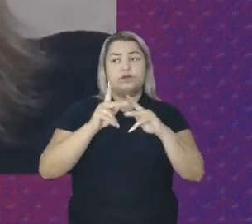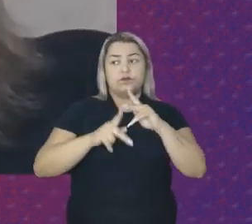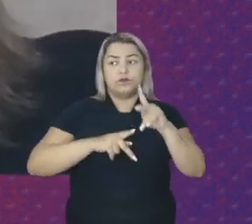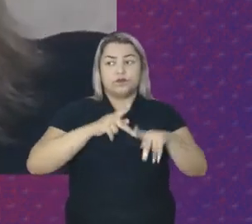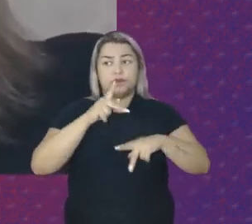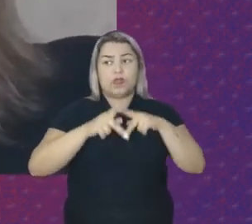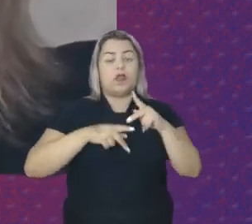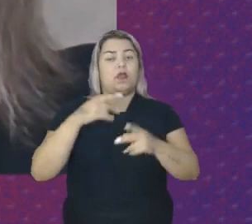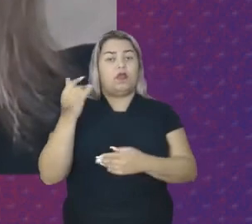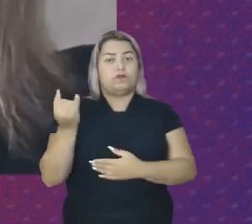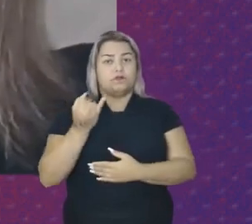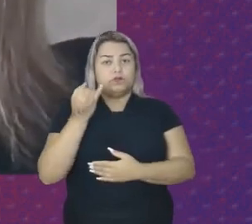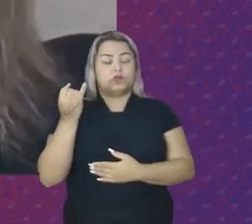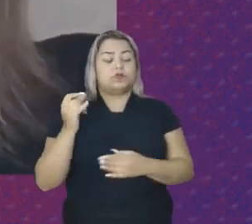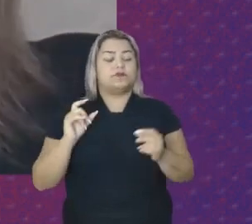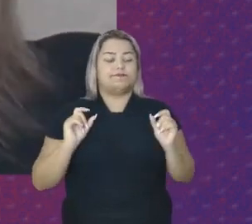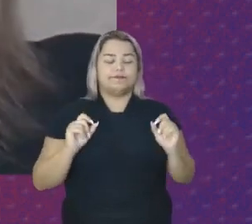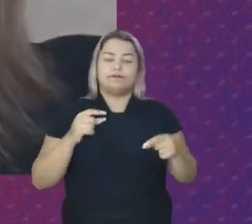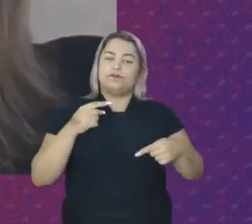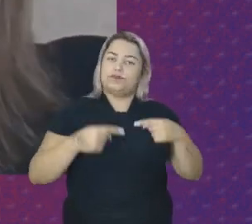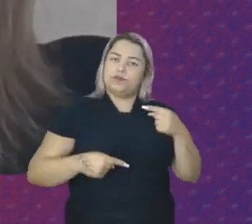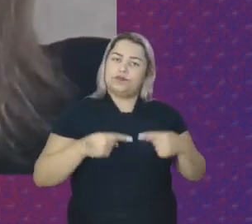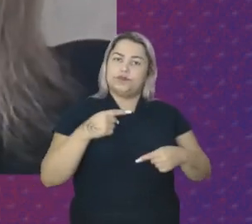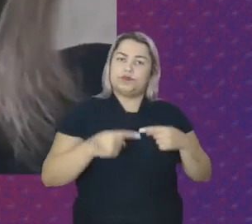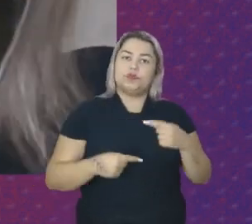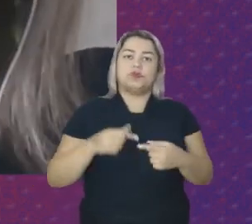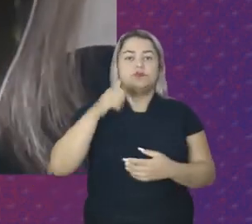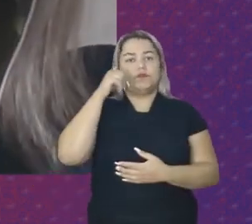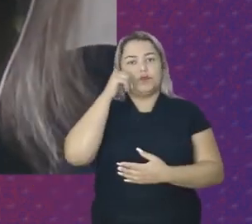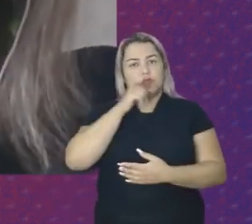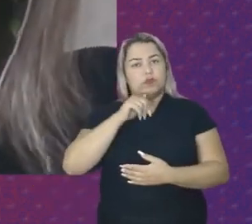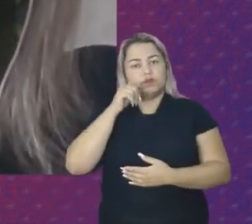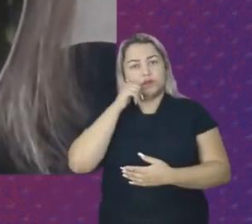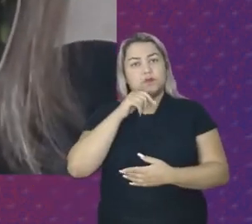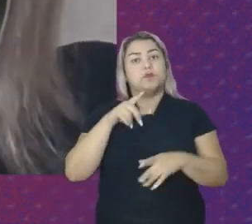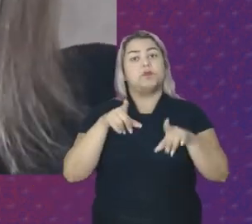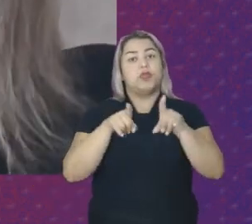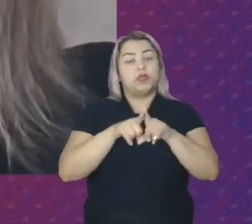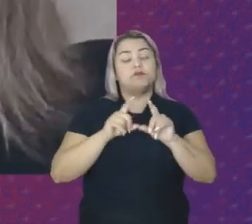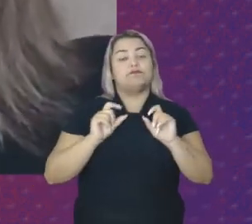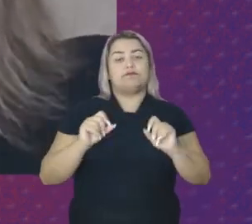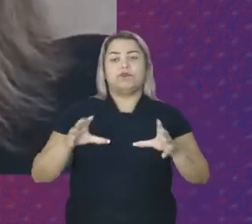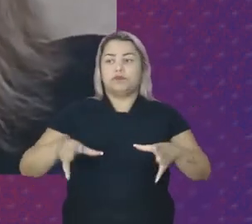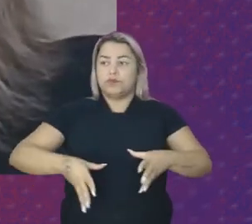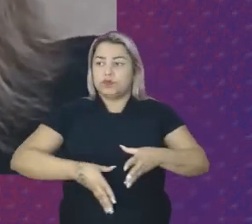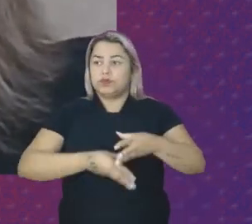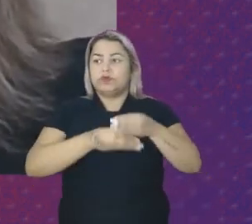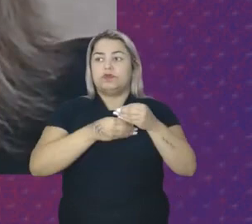a importância de que políticas para as mulheres fossem instaladas